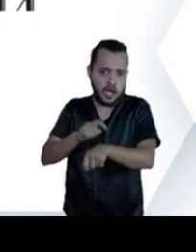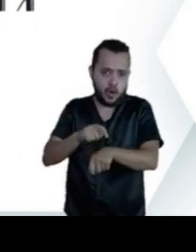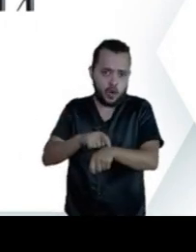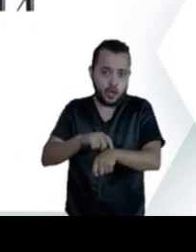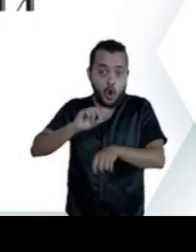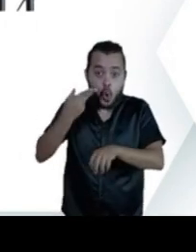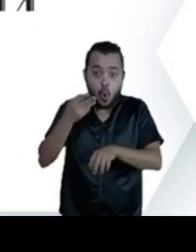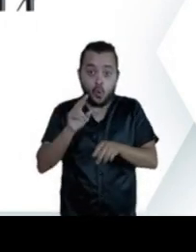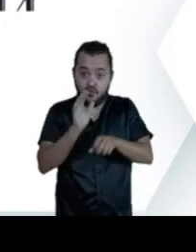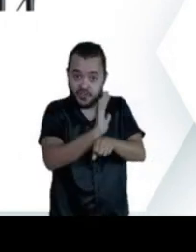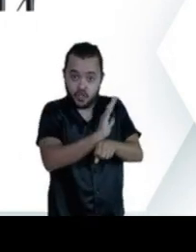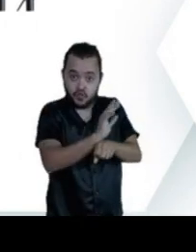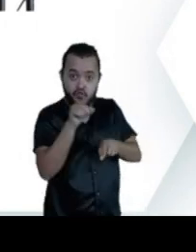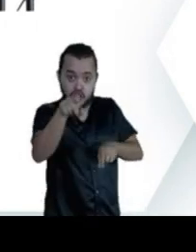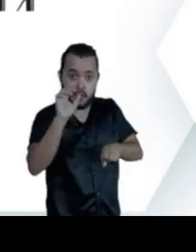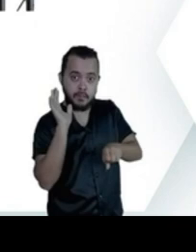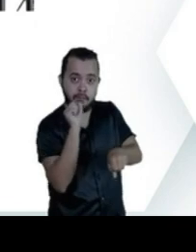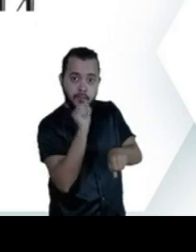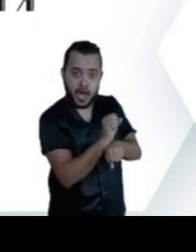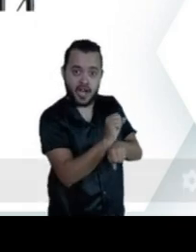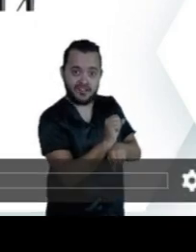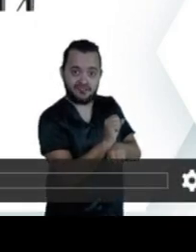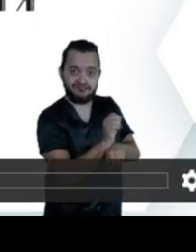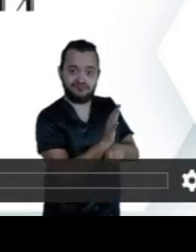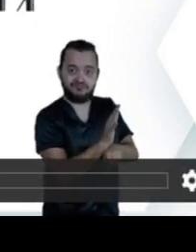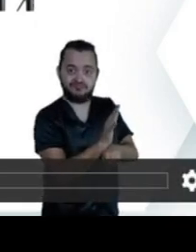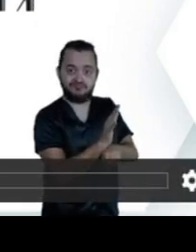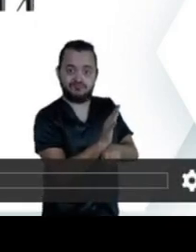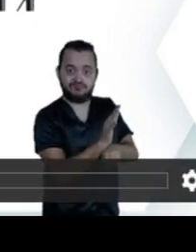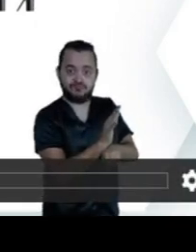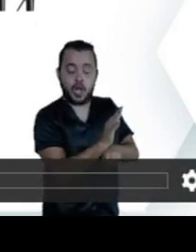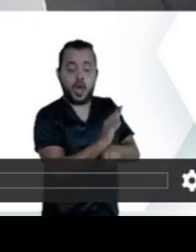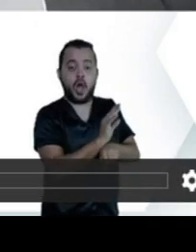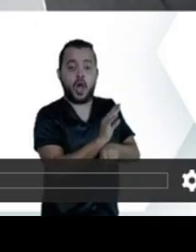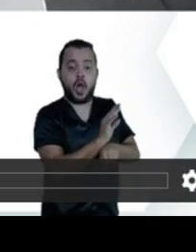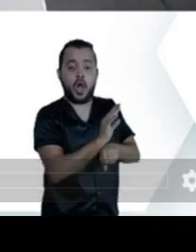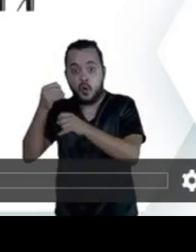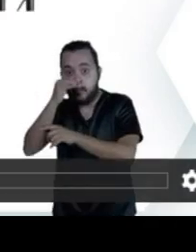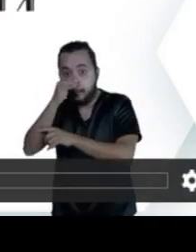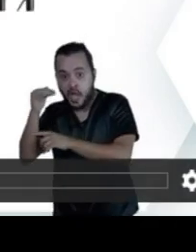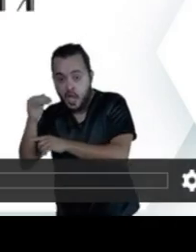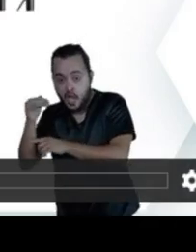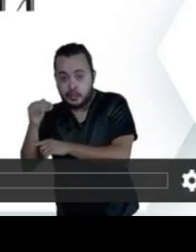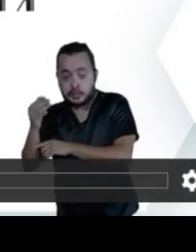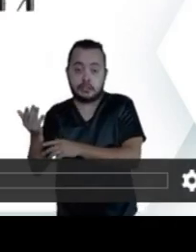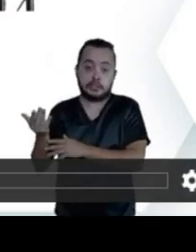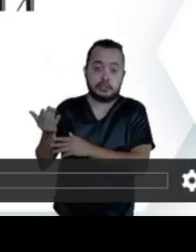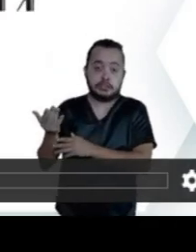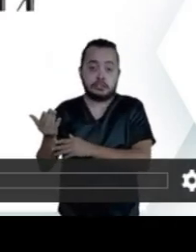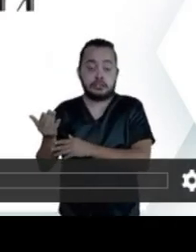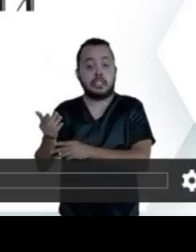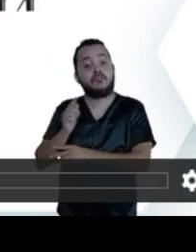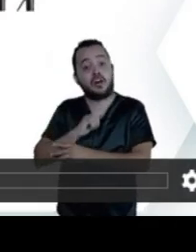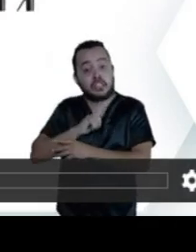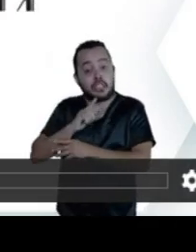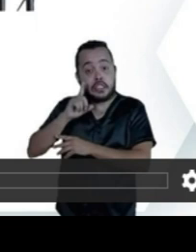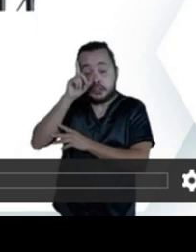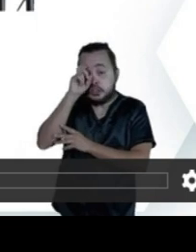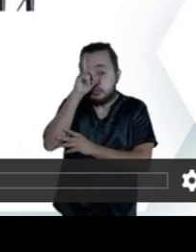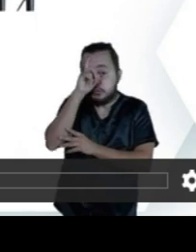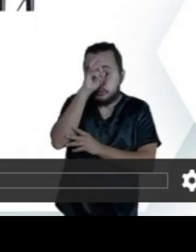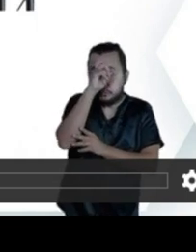pontos de luxo forma correta ensina as cores do Fio em cena todo o material com super apostila tem